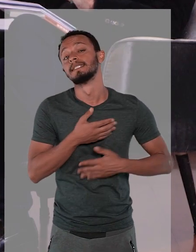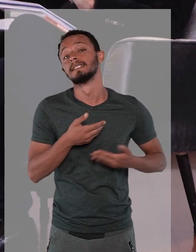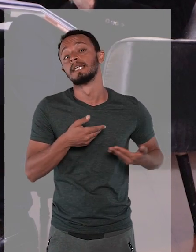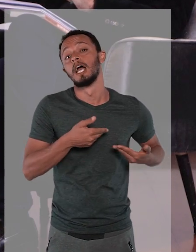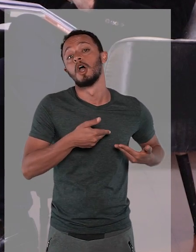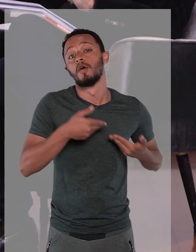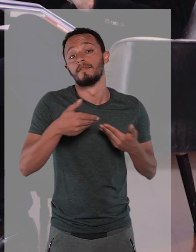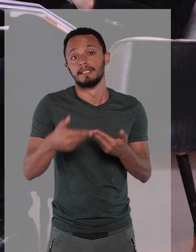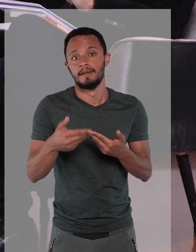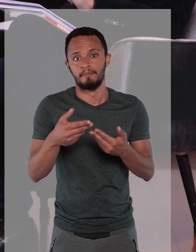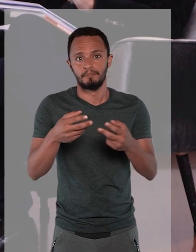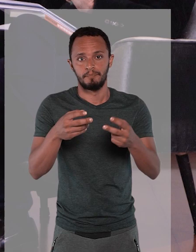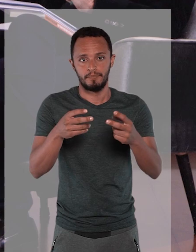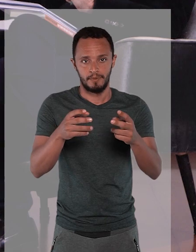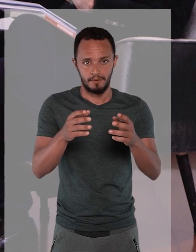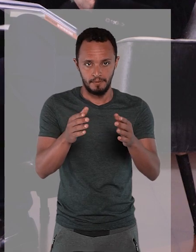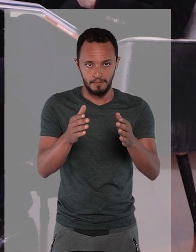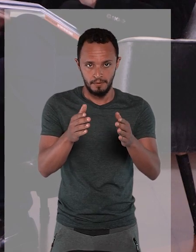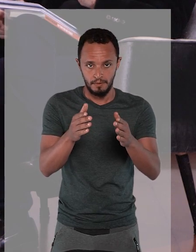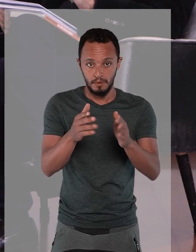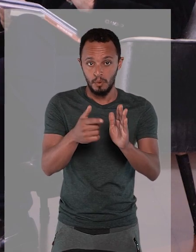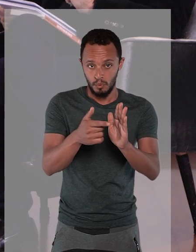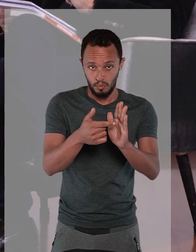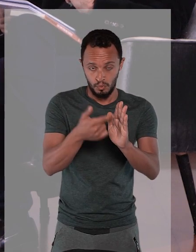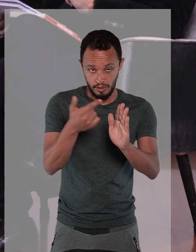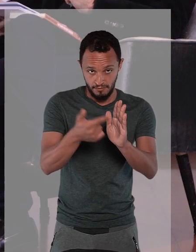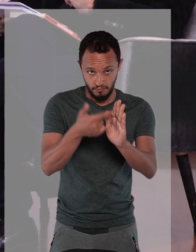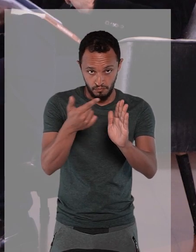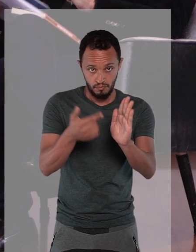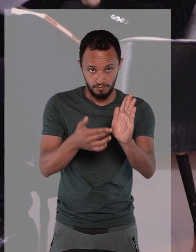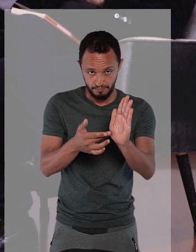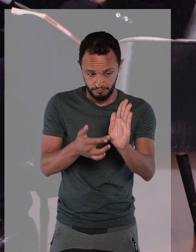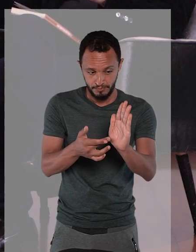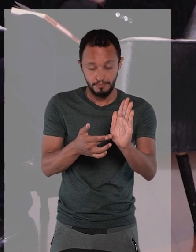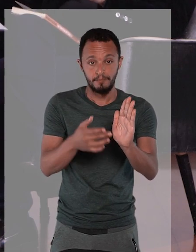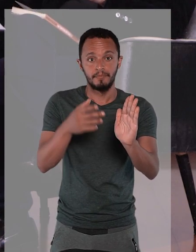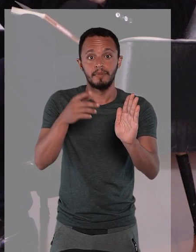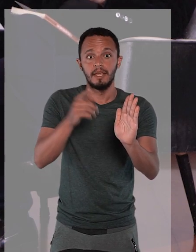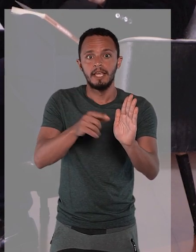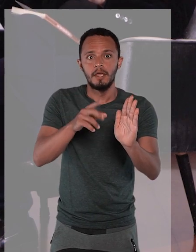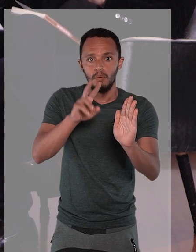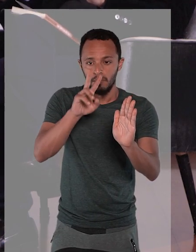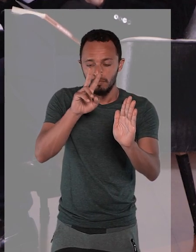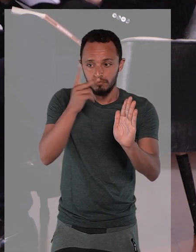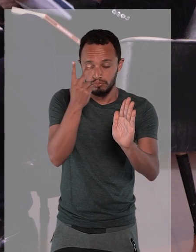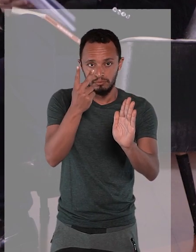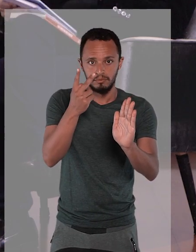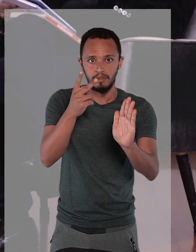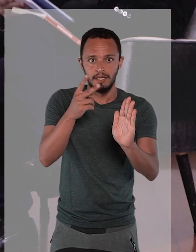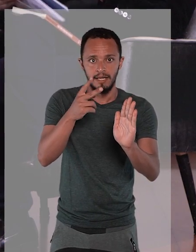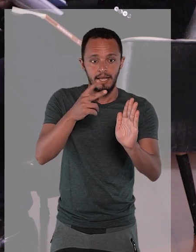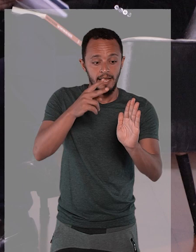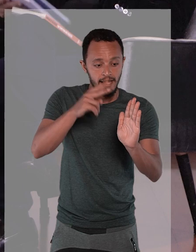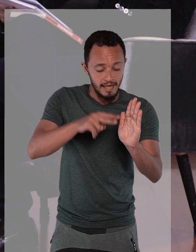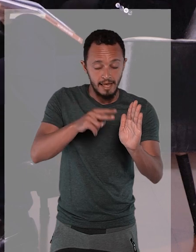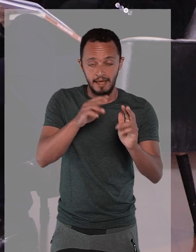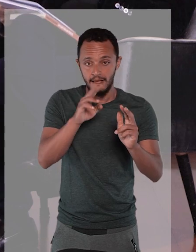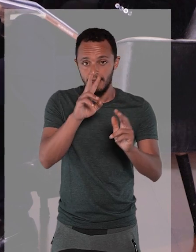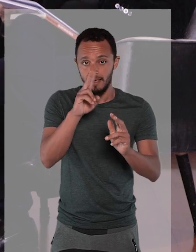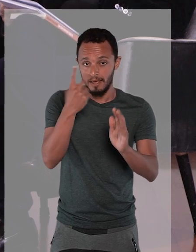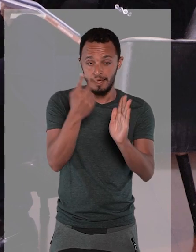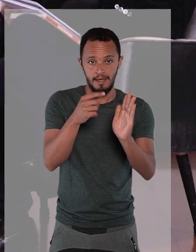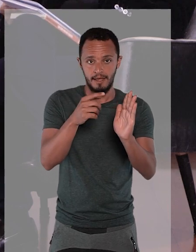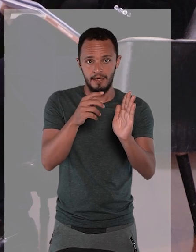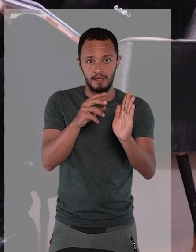rever a pandemia a partir do Um Tempo para não